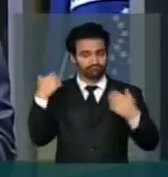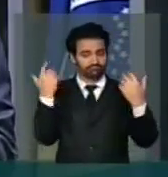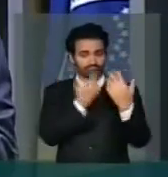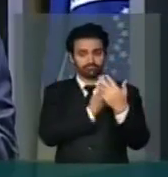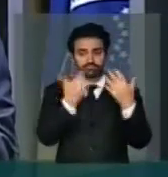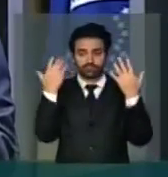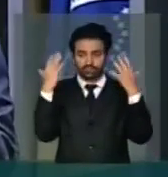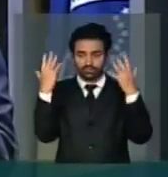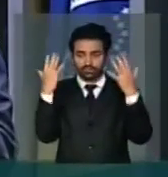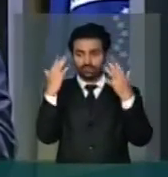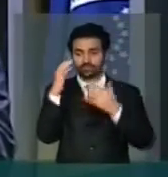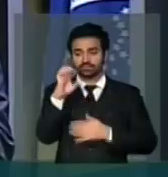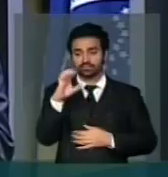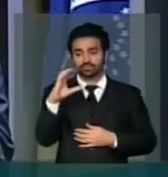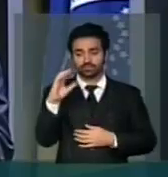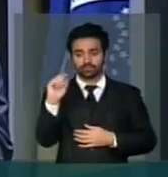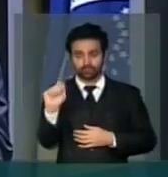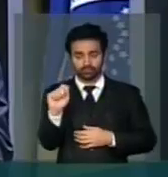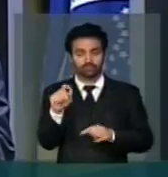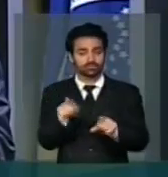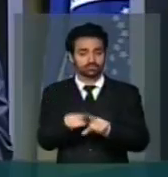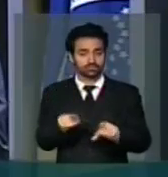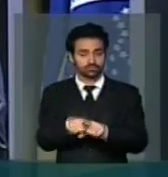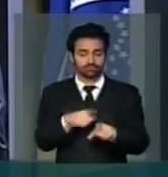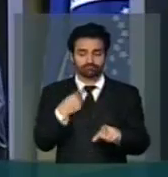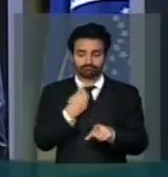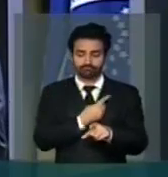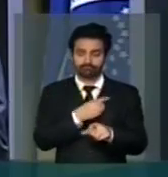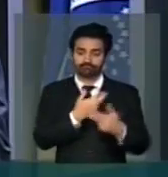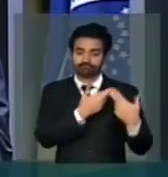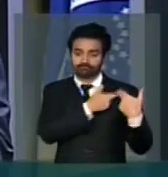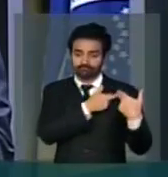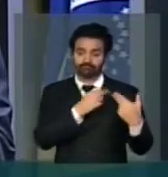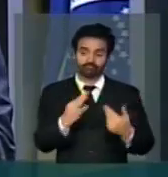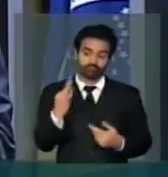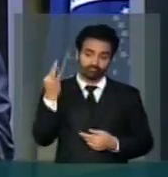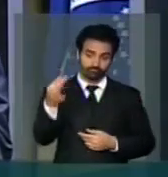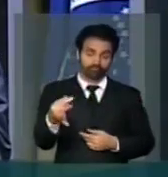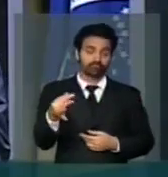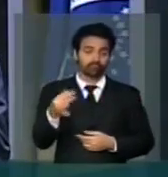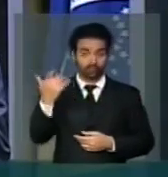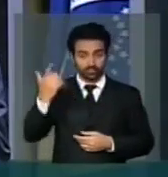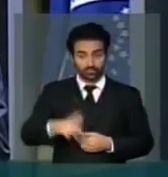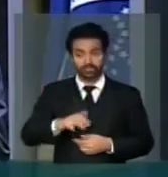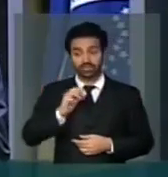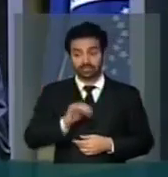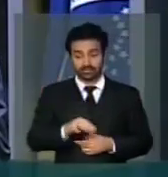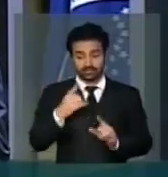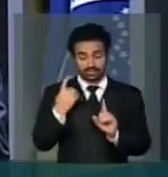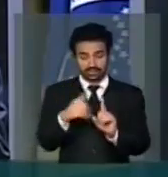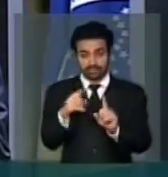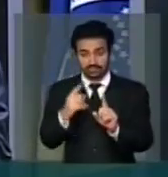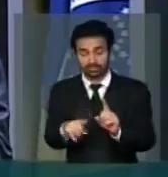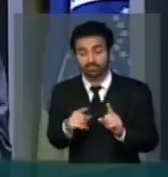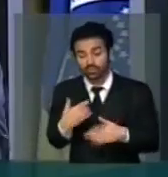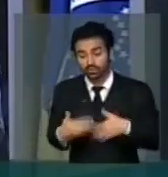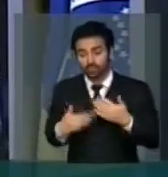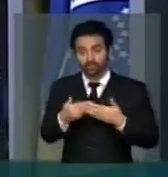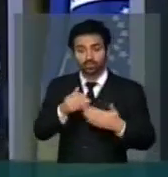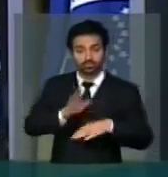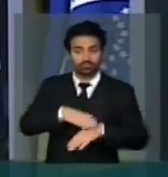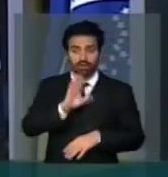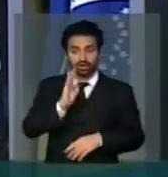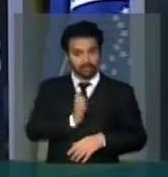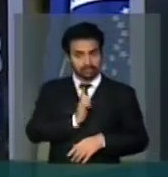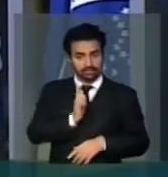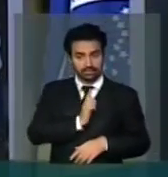comemoramos os 25 anos e nos desafiamos para os próximos. E se os desafios dessa caminhada são